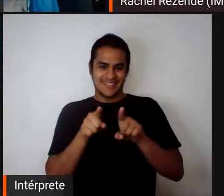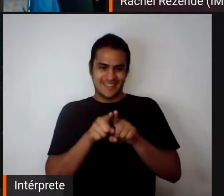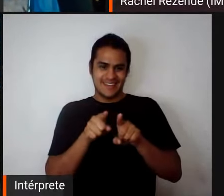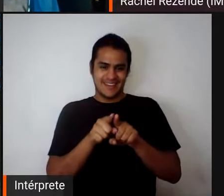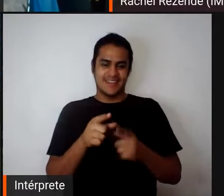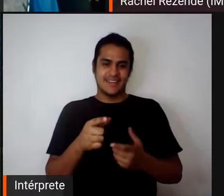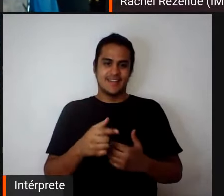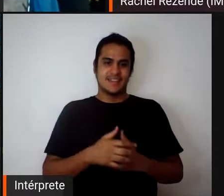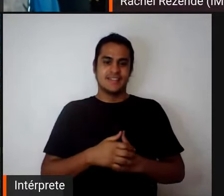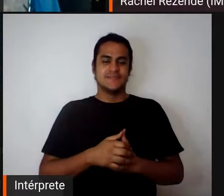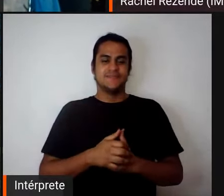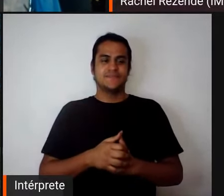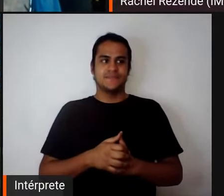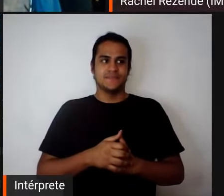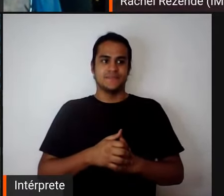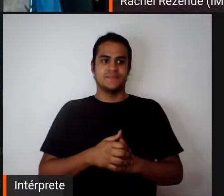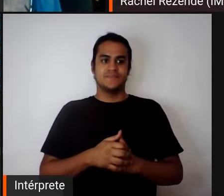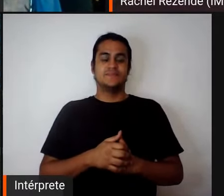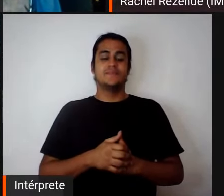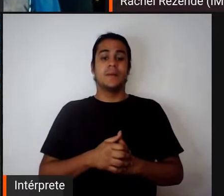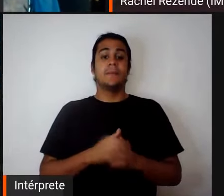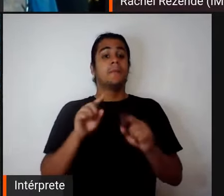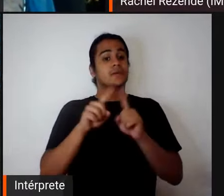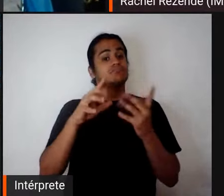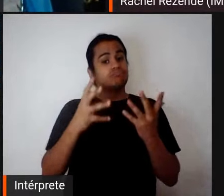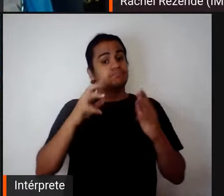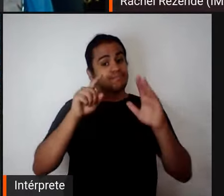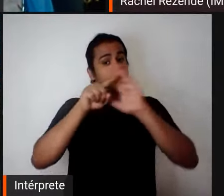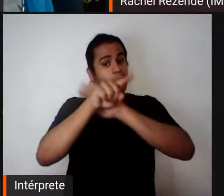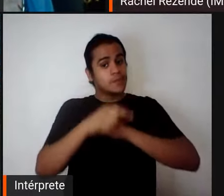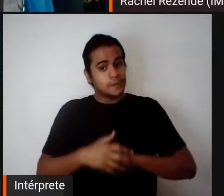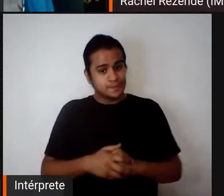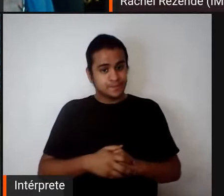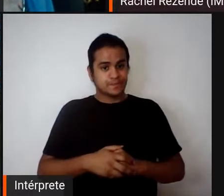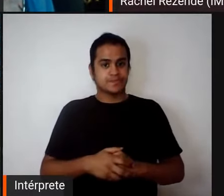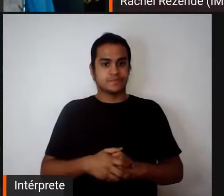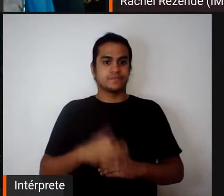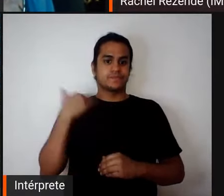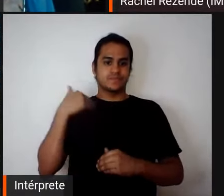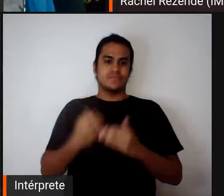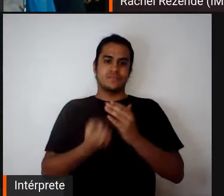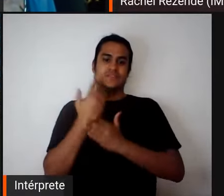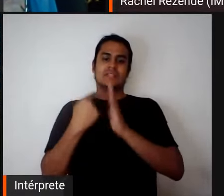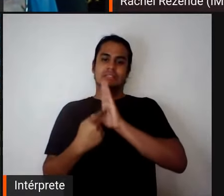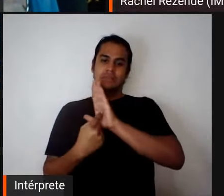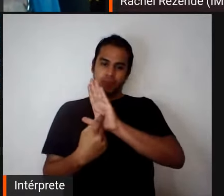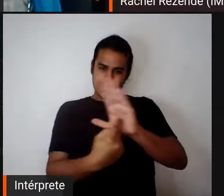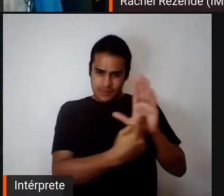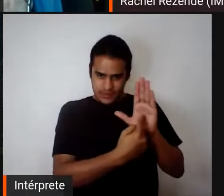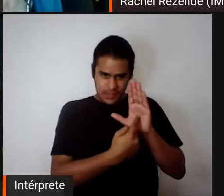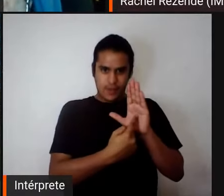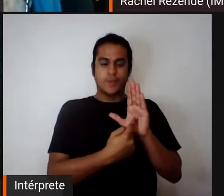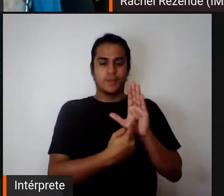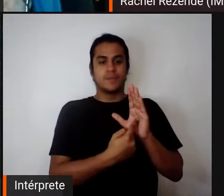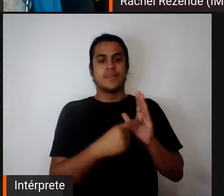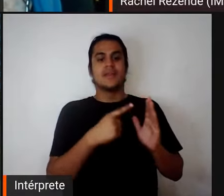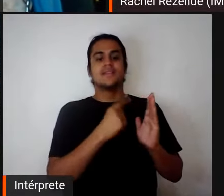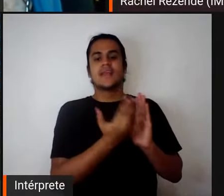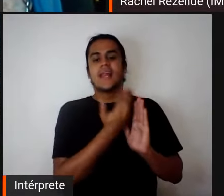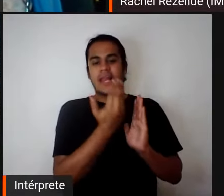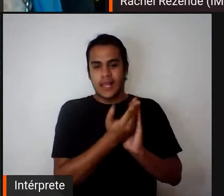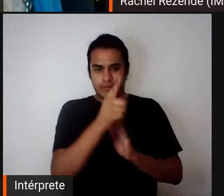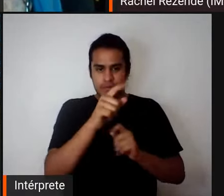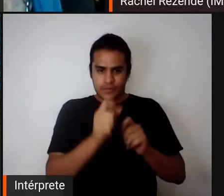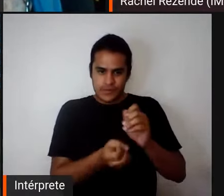foi o primeiro. Mas eu ia te perguntar, quando a gente fez essa exposição, né, olhou para o livro que você fez, né,